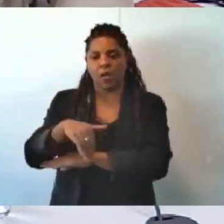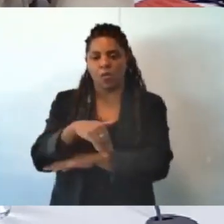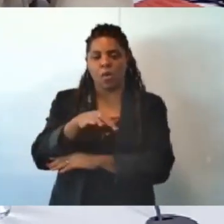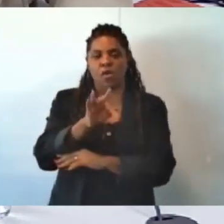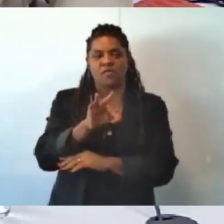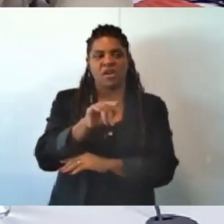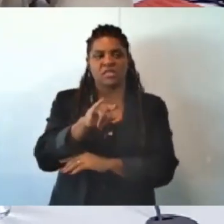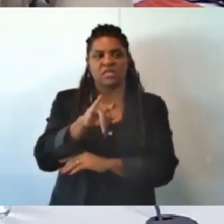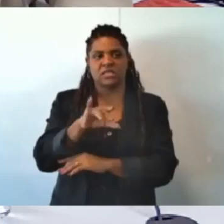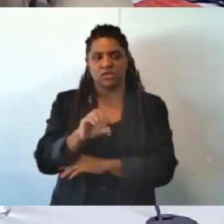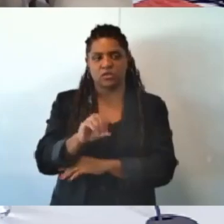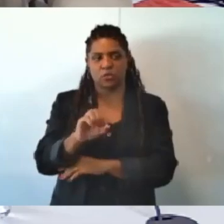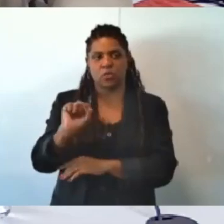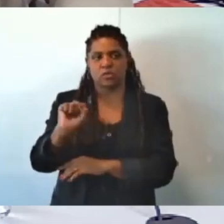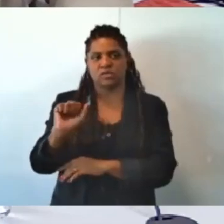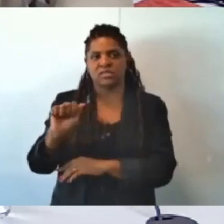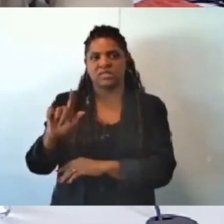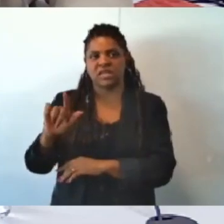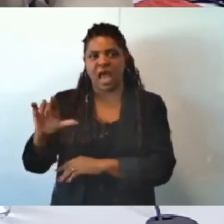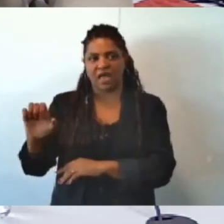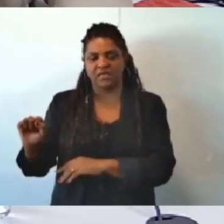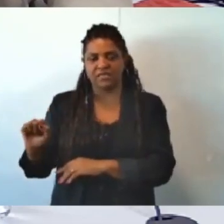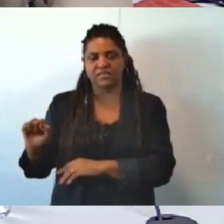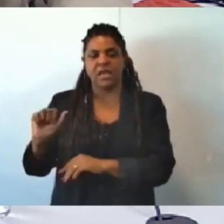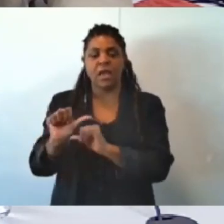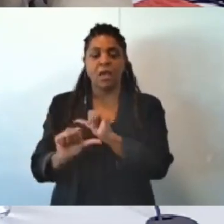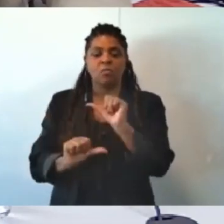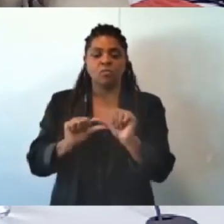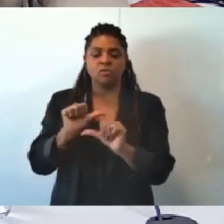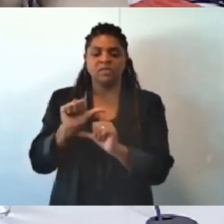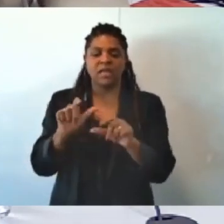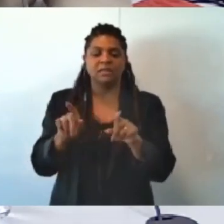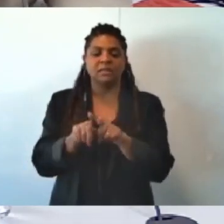para descer, porque ali é um caos,